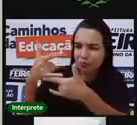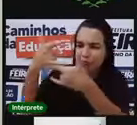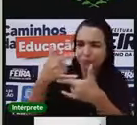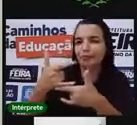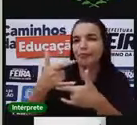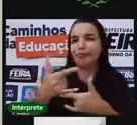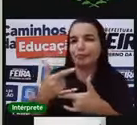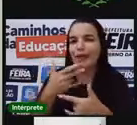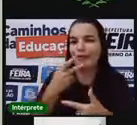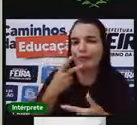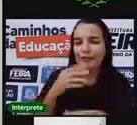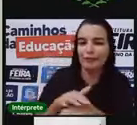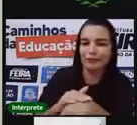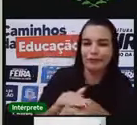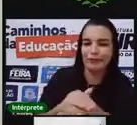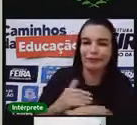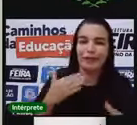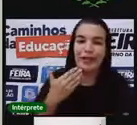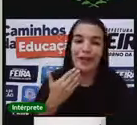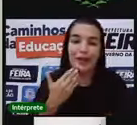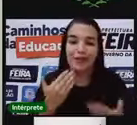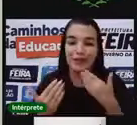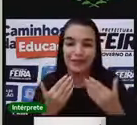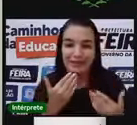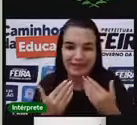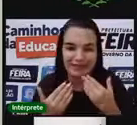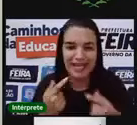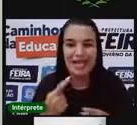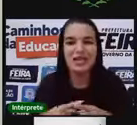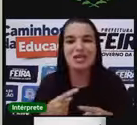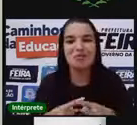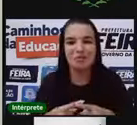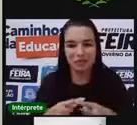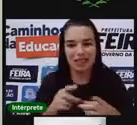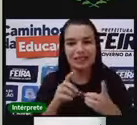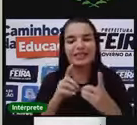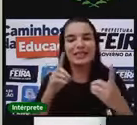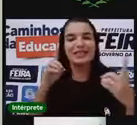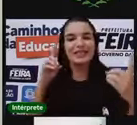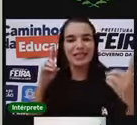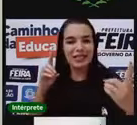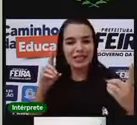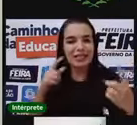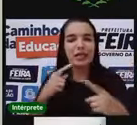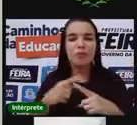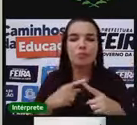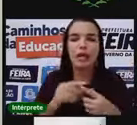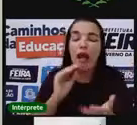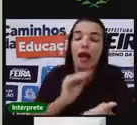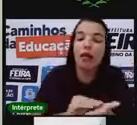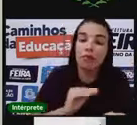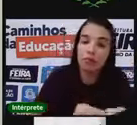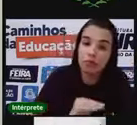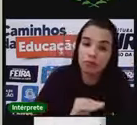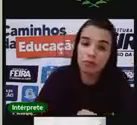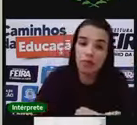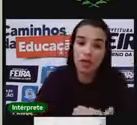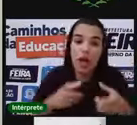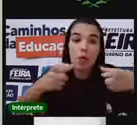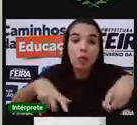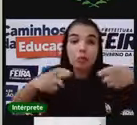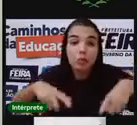coisas que queria dizer e que não pode dizer. Está privado por conta do distanciamento, por conta da ausência da escola. Esse